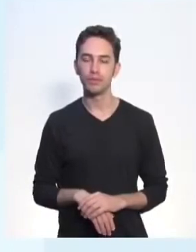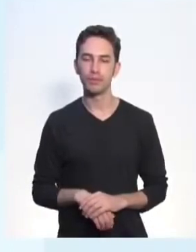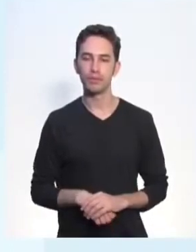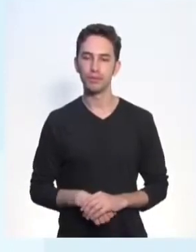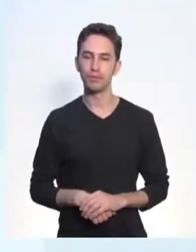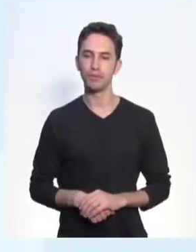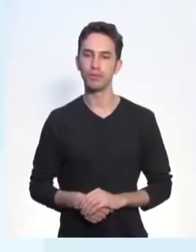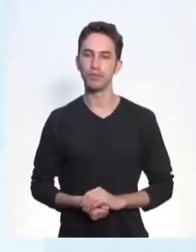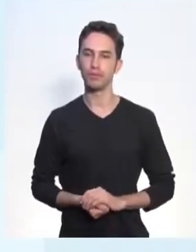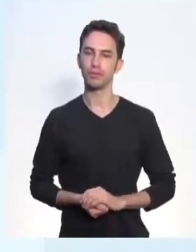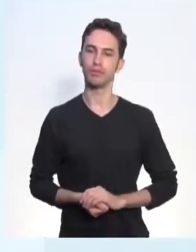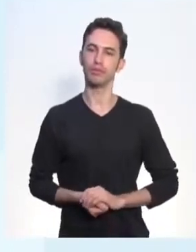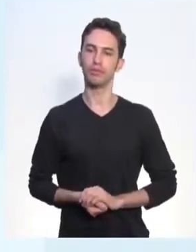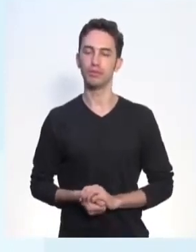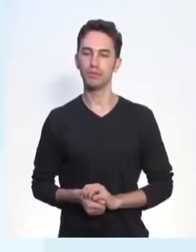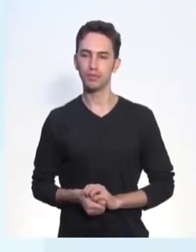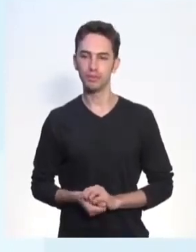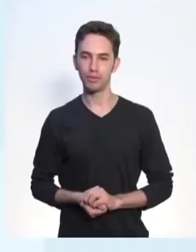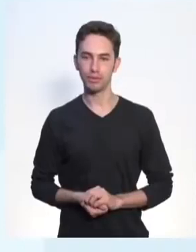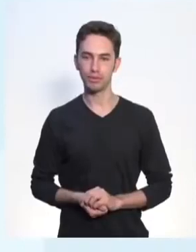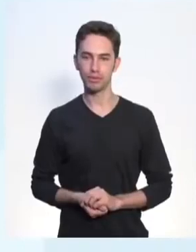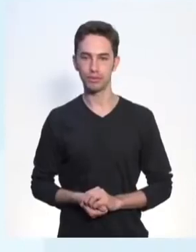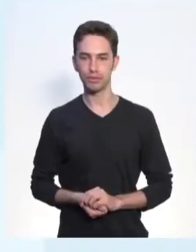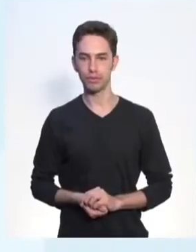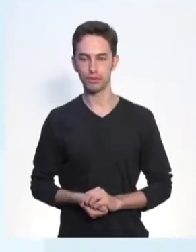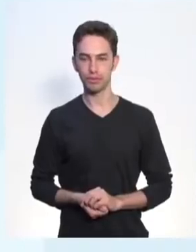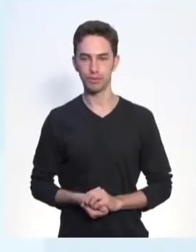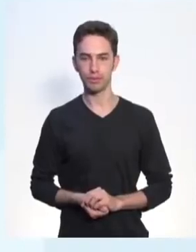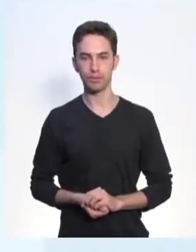Opa, etc.